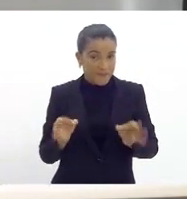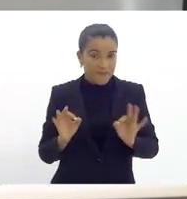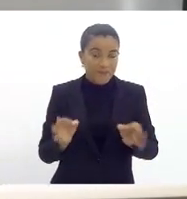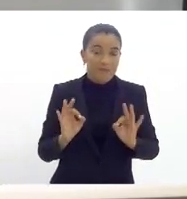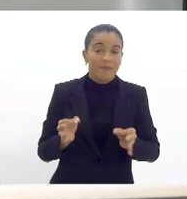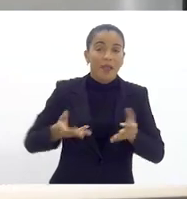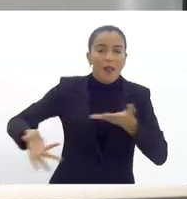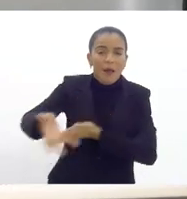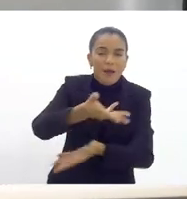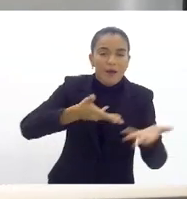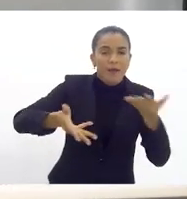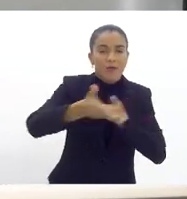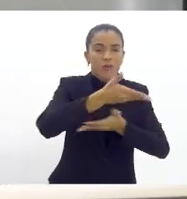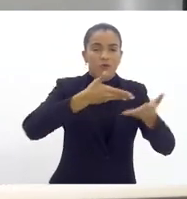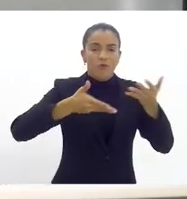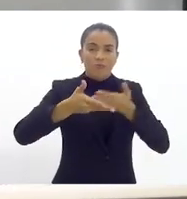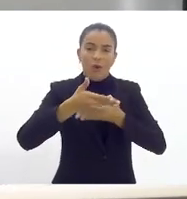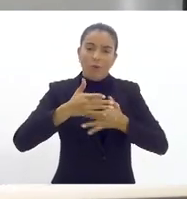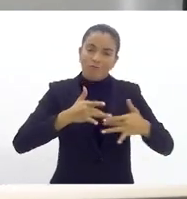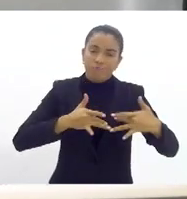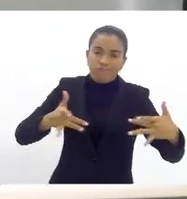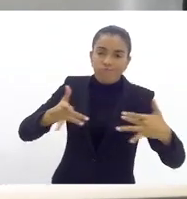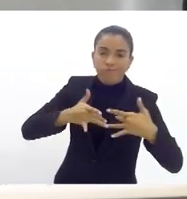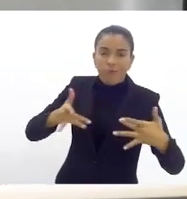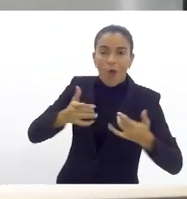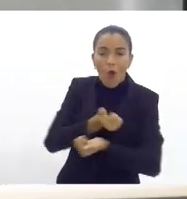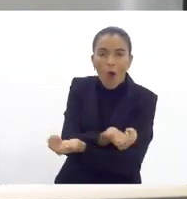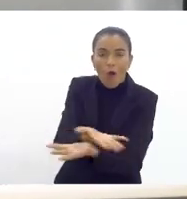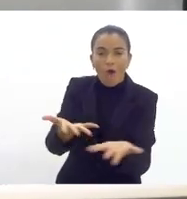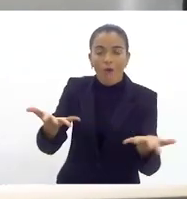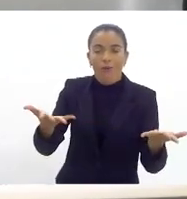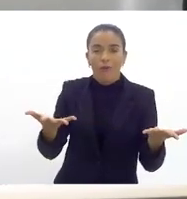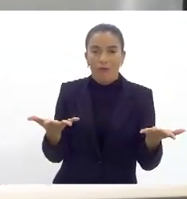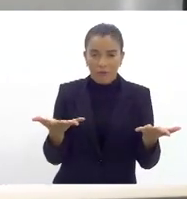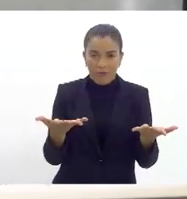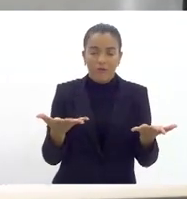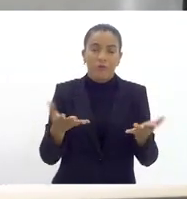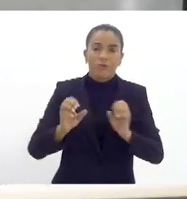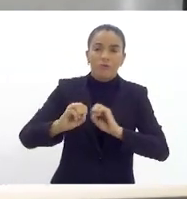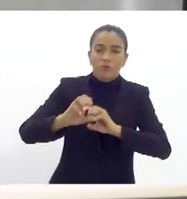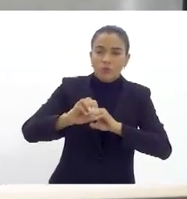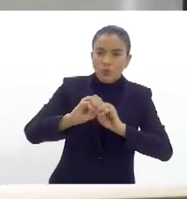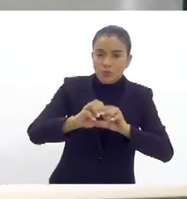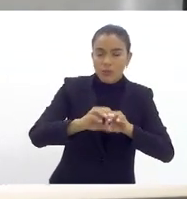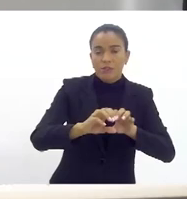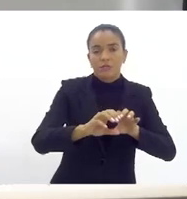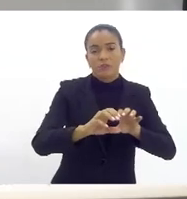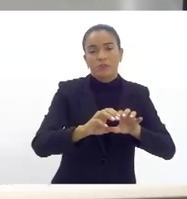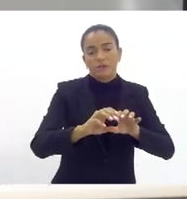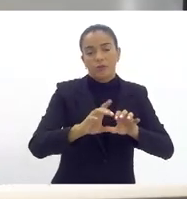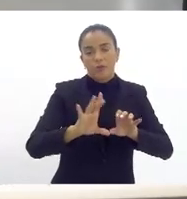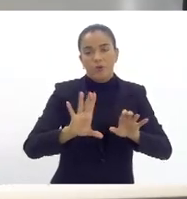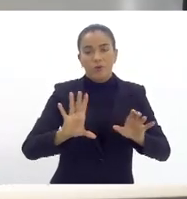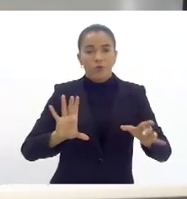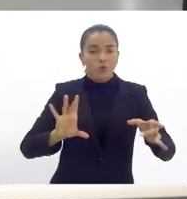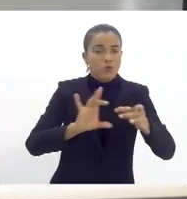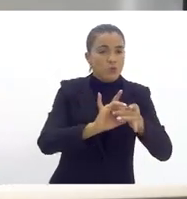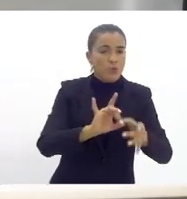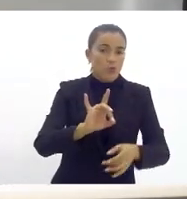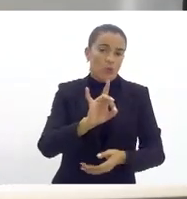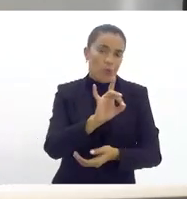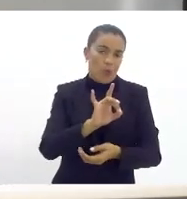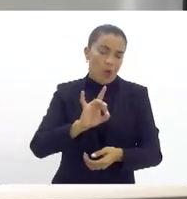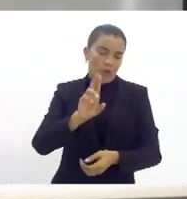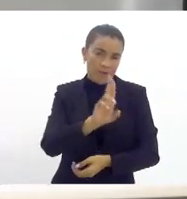em que ela compartilha de forma solidária oferta com o ensino com a rede privada ela